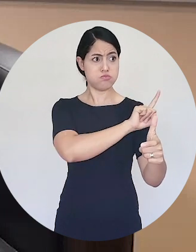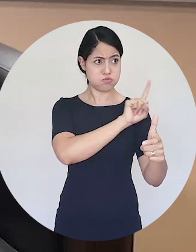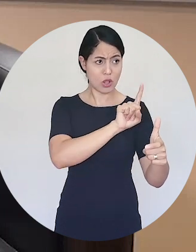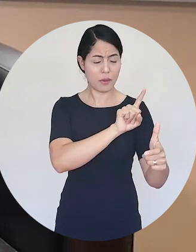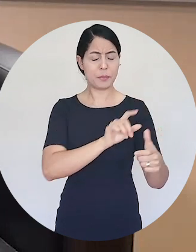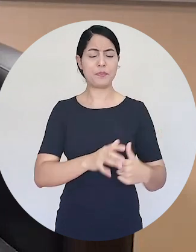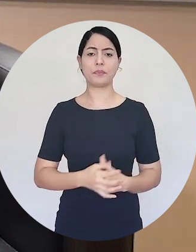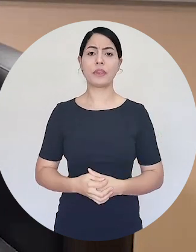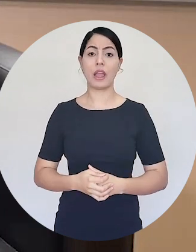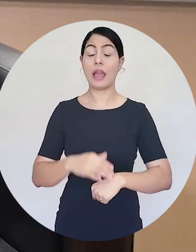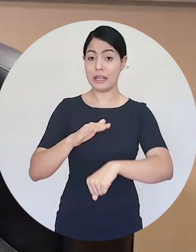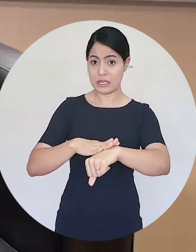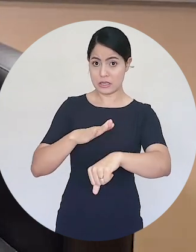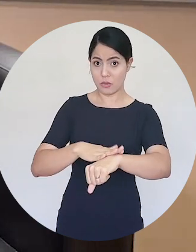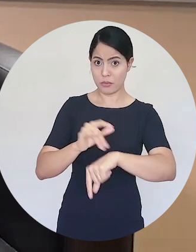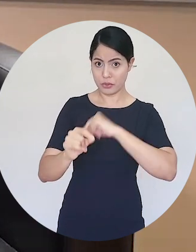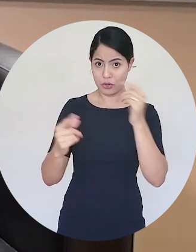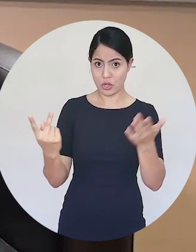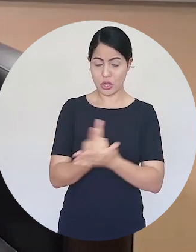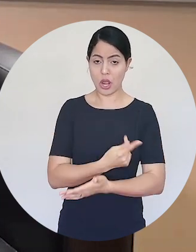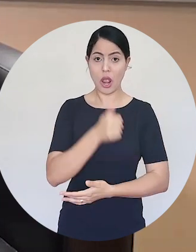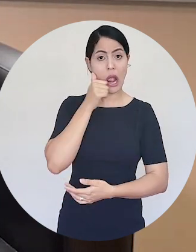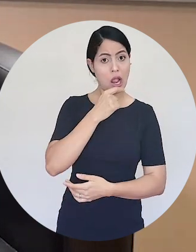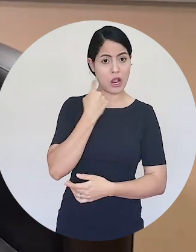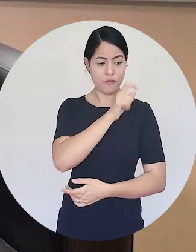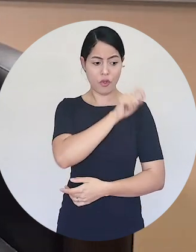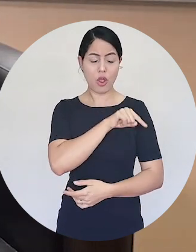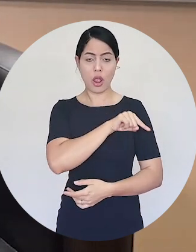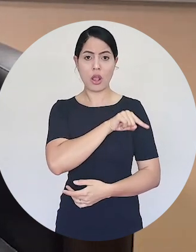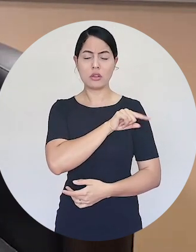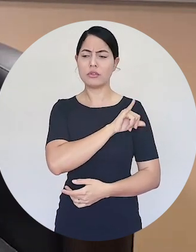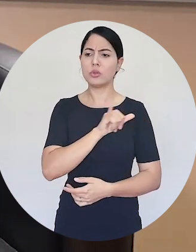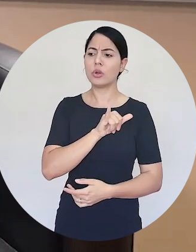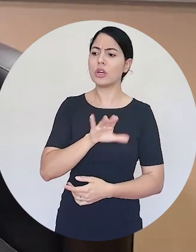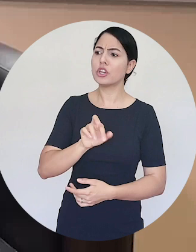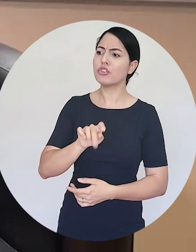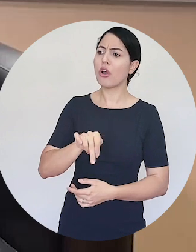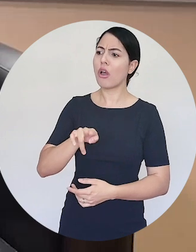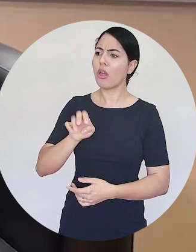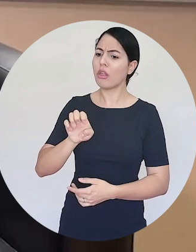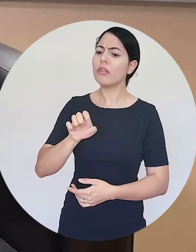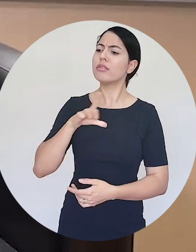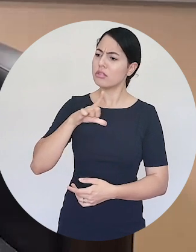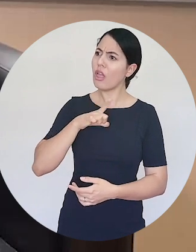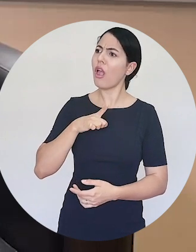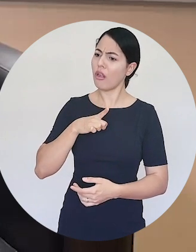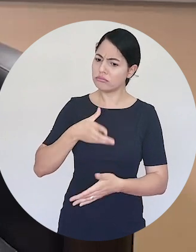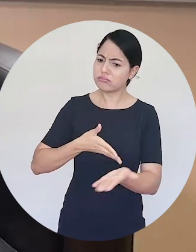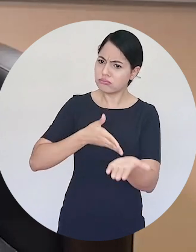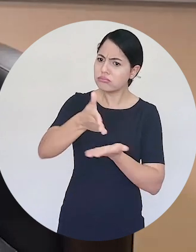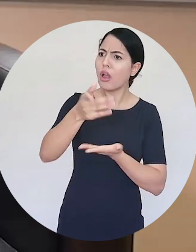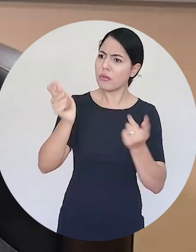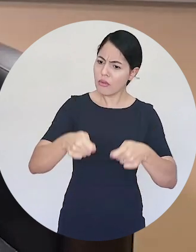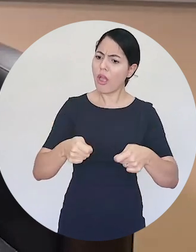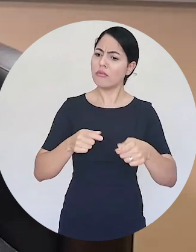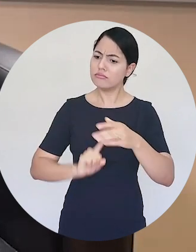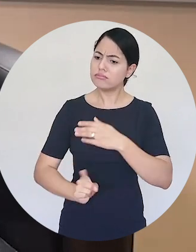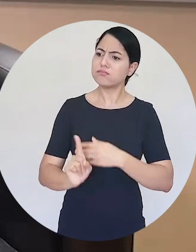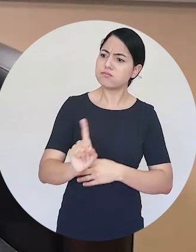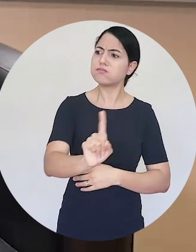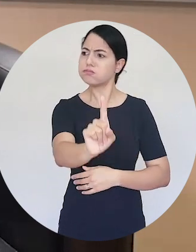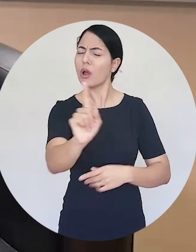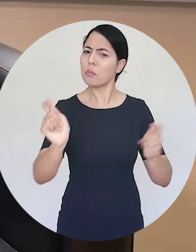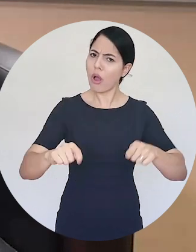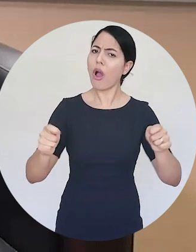arrodear. Nesse momento, uma das colegas advogadas, a doutora Cristiane, disse, não, vamos por aqui mesmo, por dentro, que tem passagem.